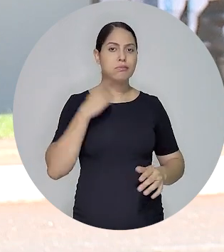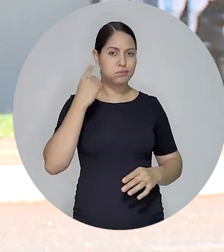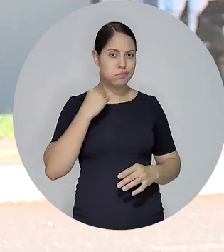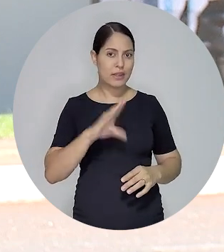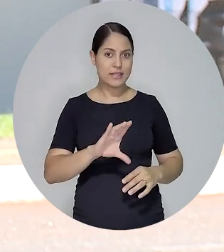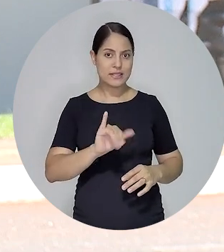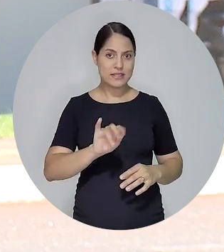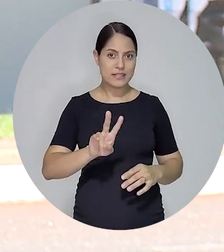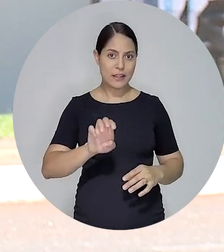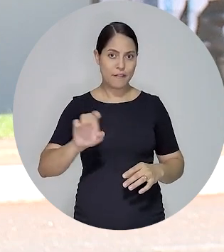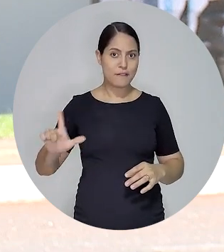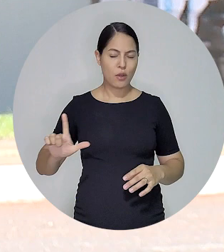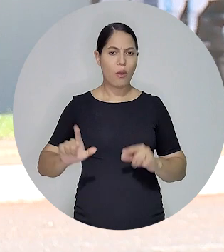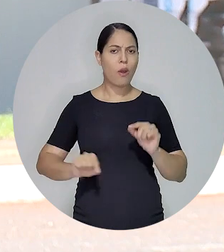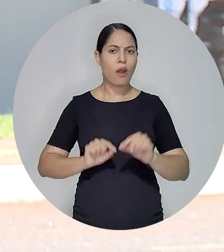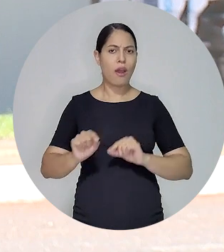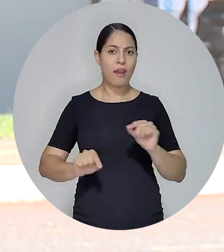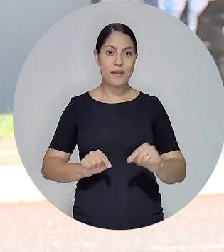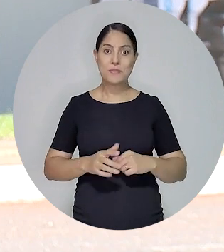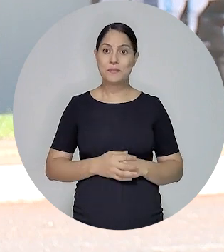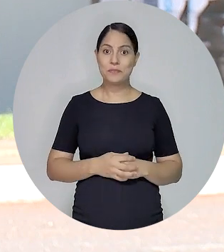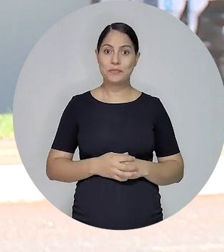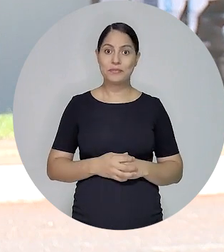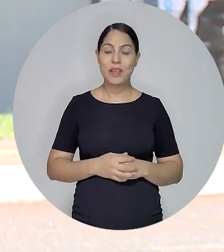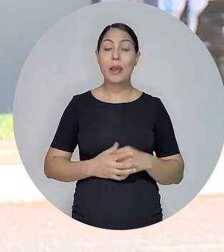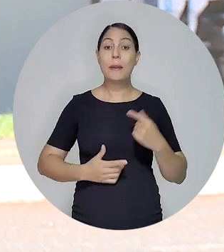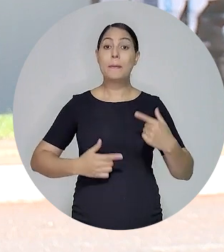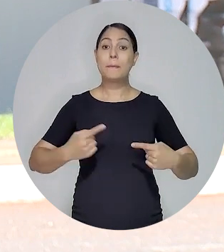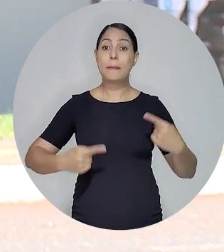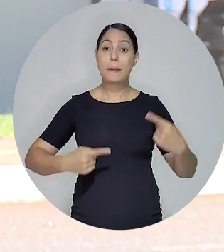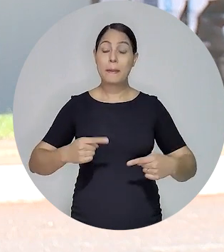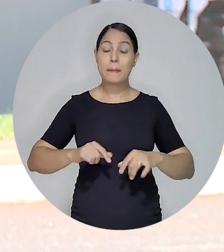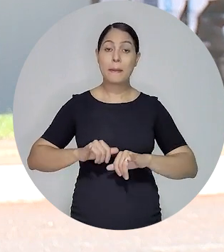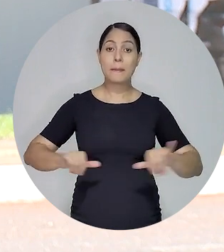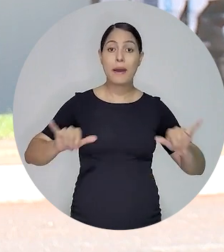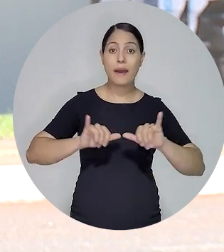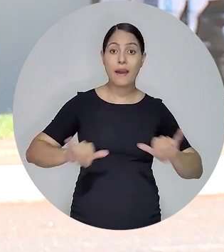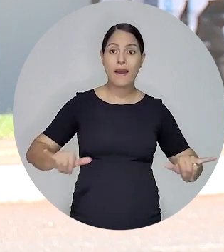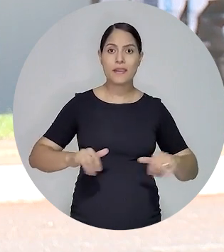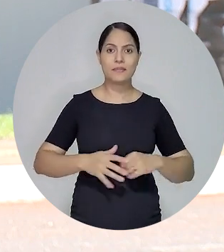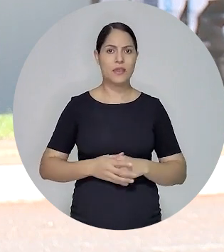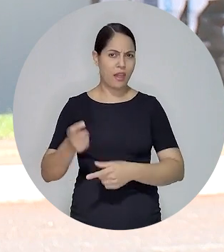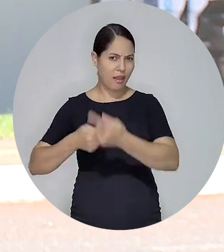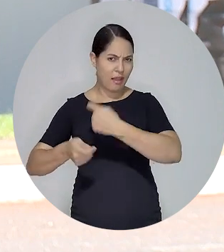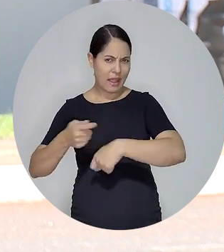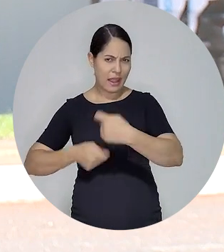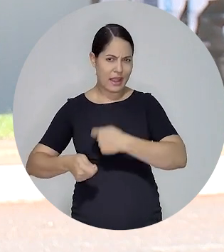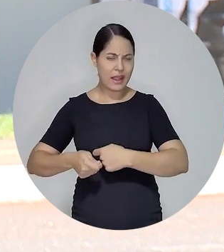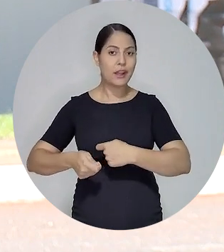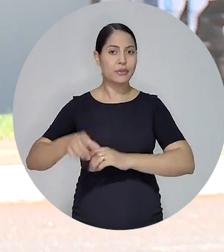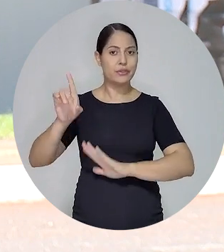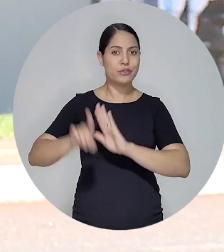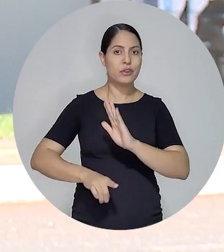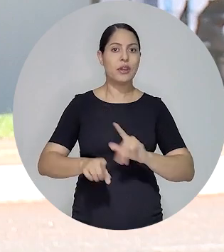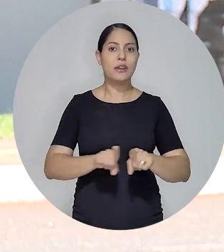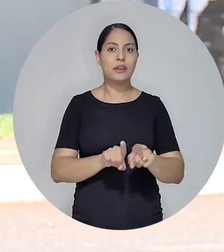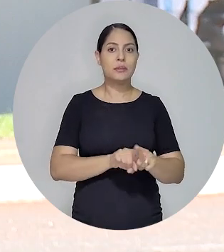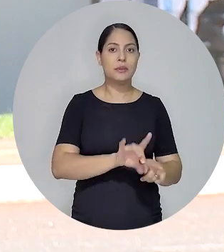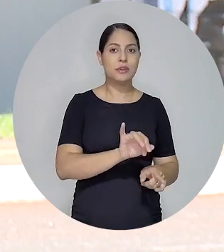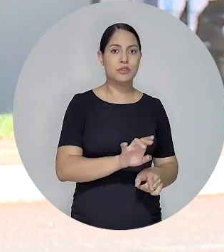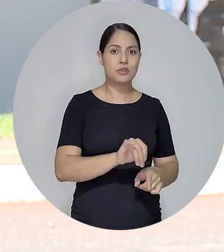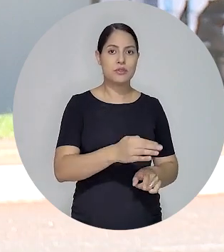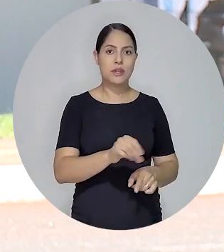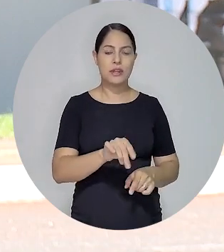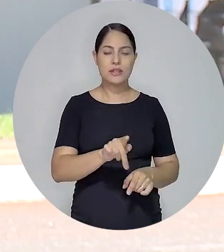em Advocacia Civil girou em torno da execução, crise da jurisdição, análise econômica do direito e